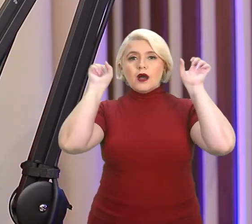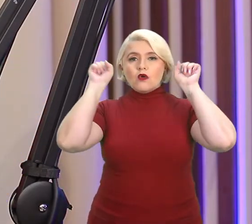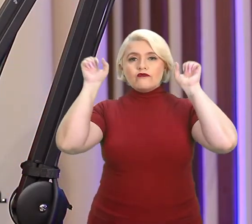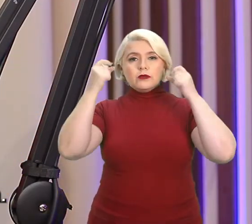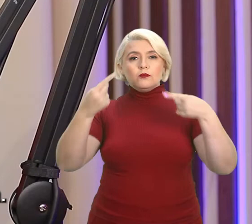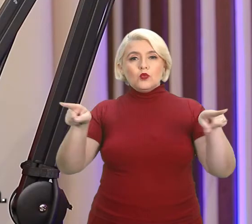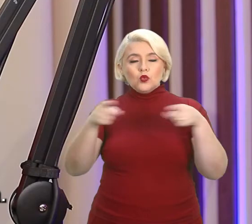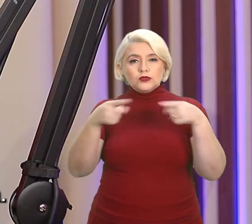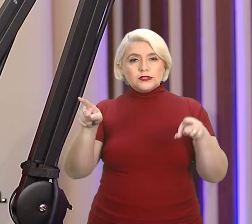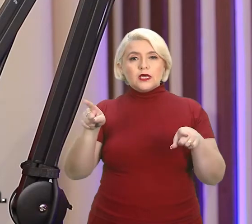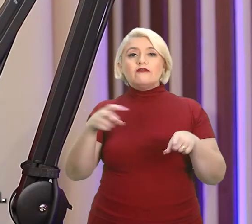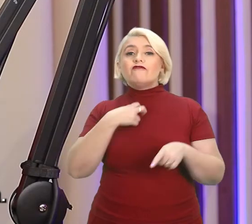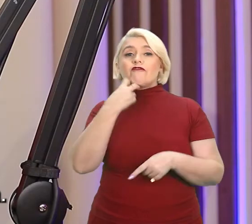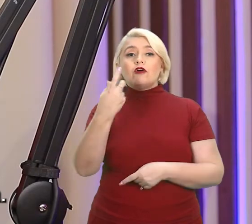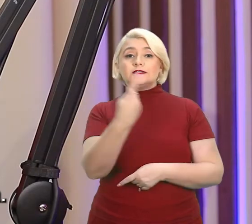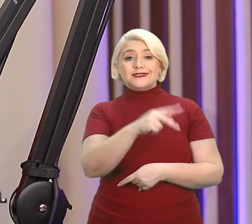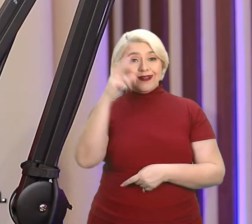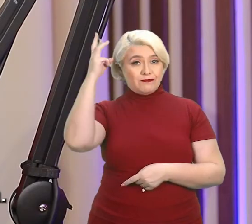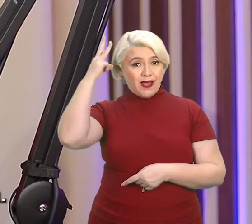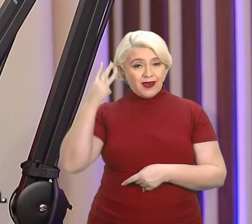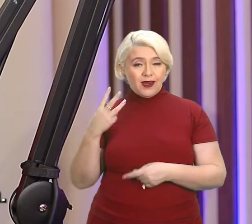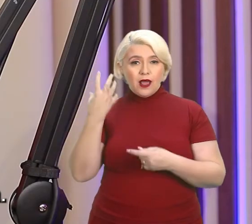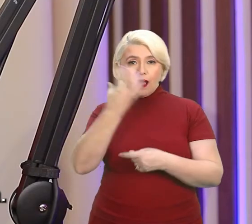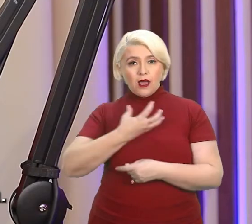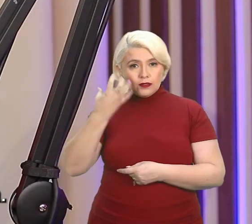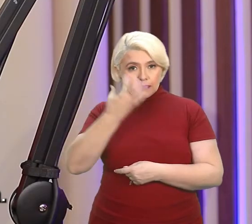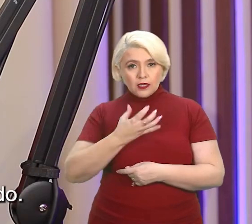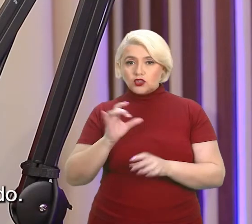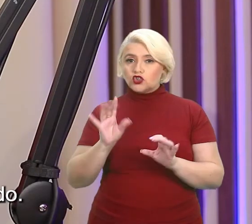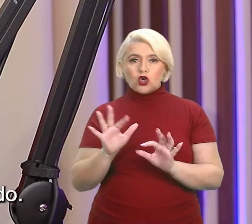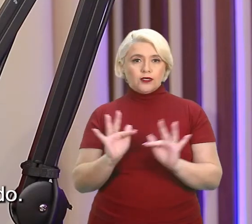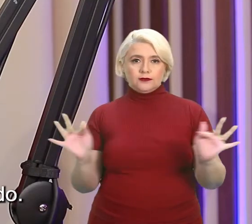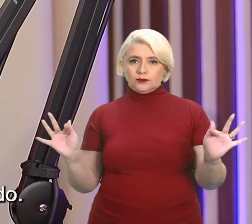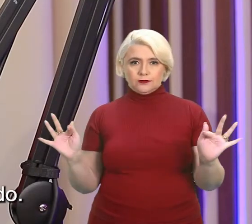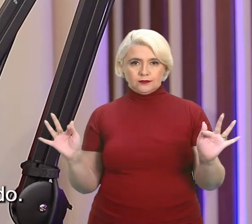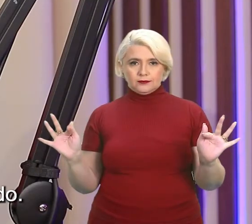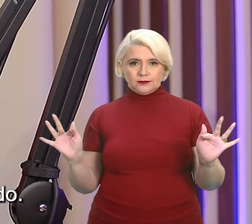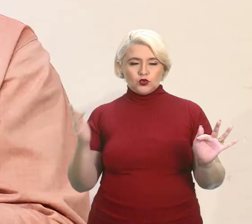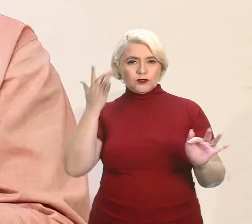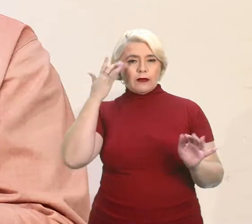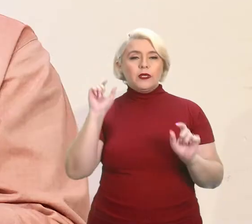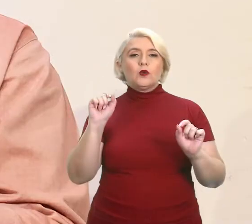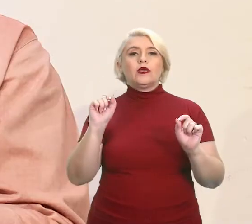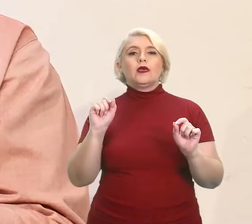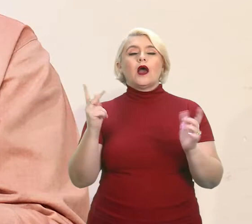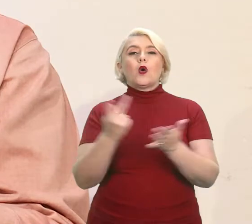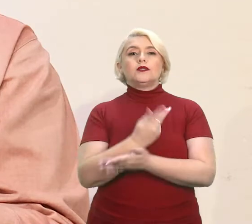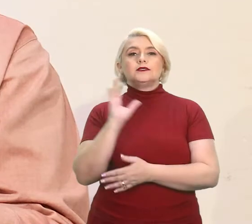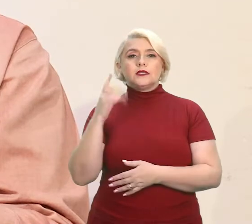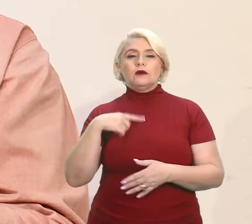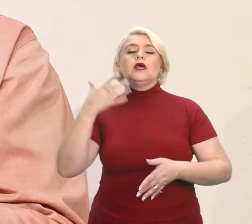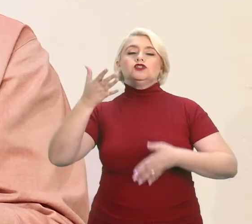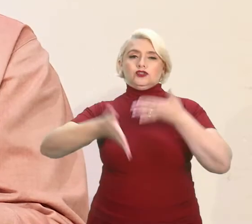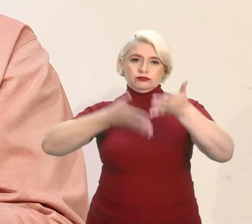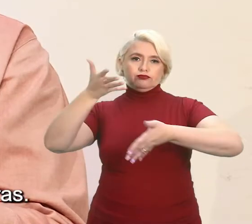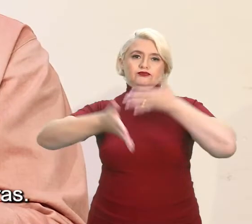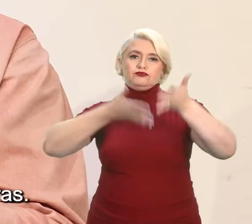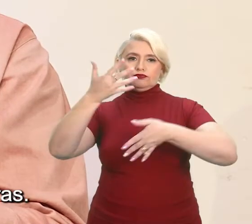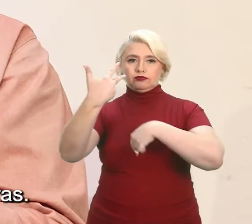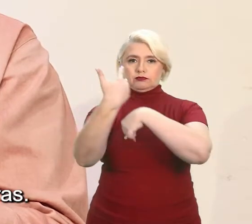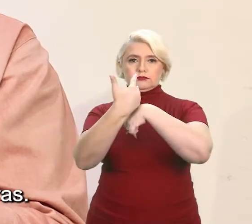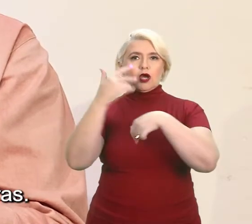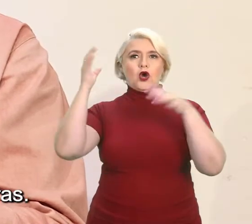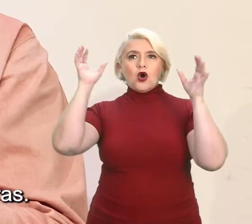ouvido a voz dela cantando e mais nada. A gente não sabia o que estava acontecendo lá fora. E vocês fazendo libras. E só a gente escutando fazendo aqui